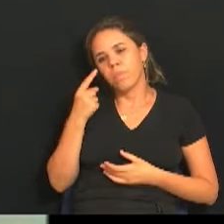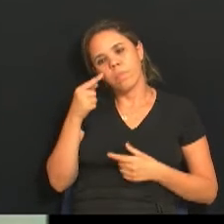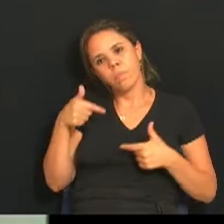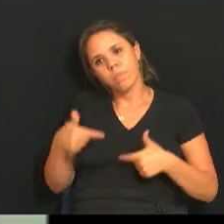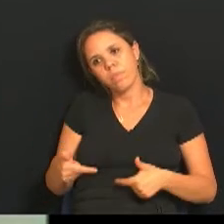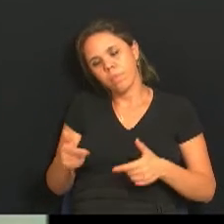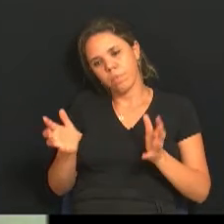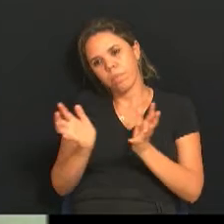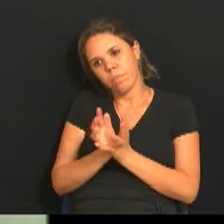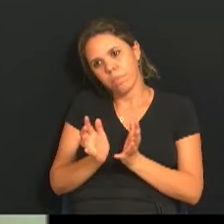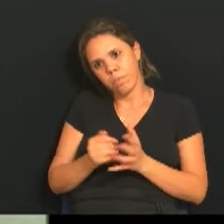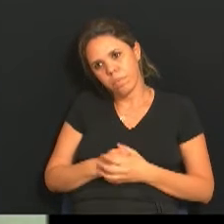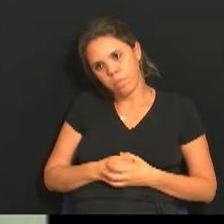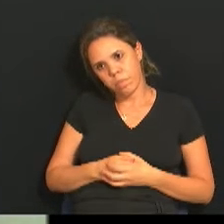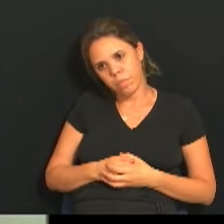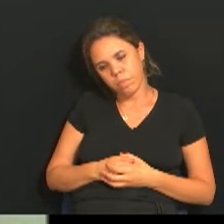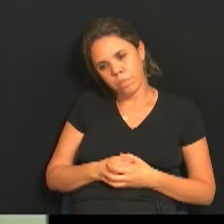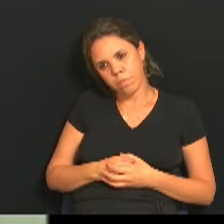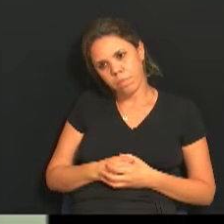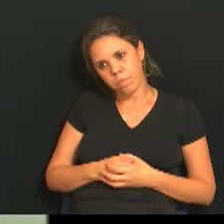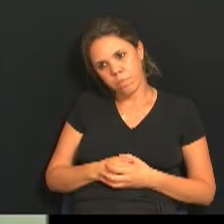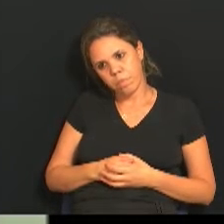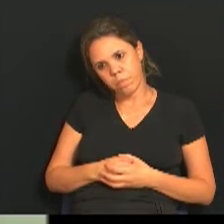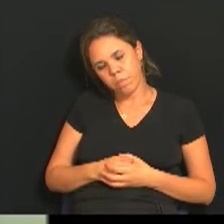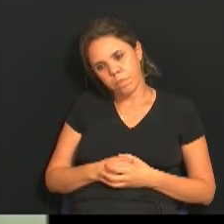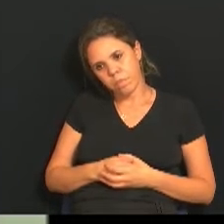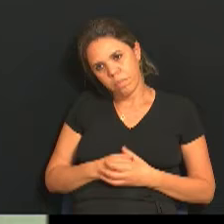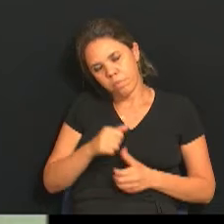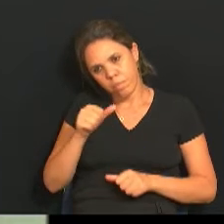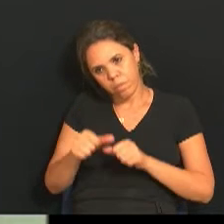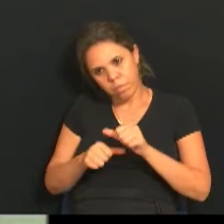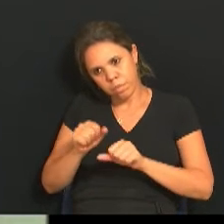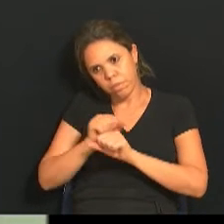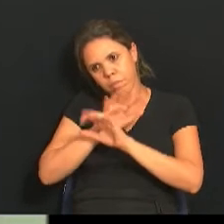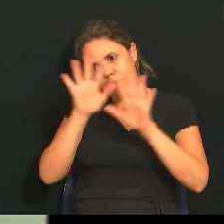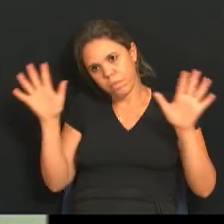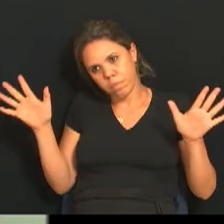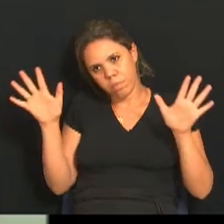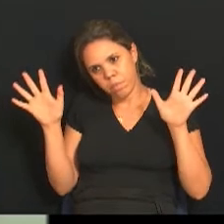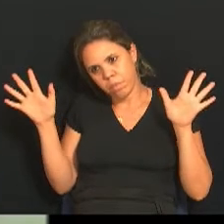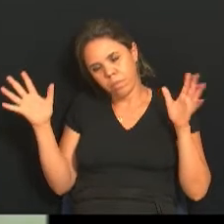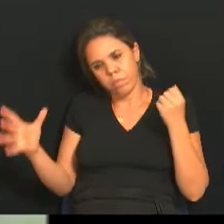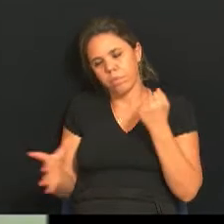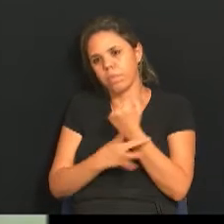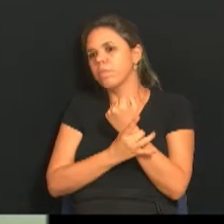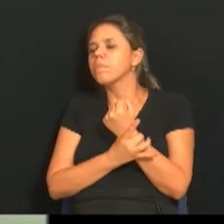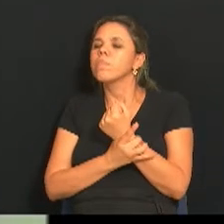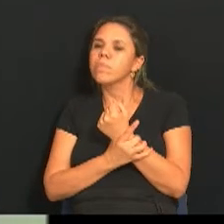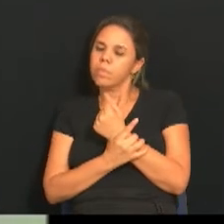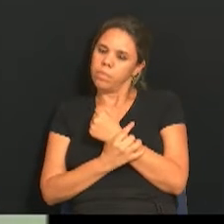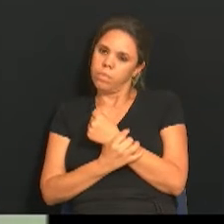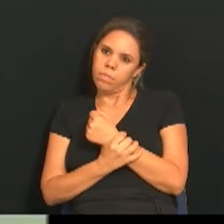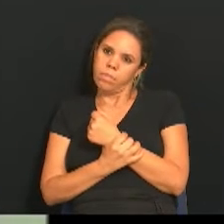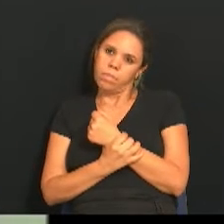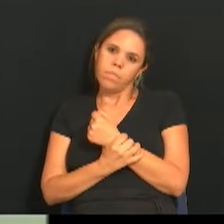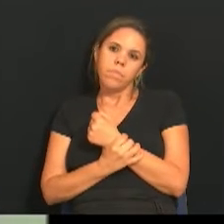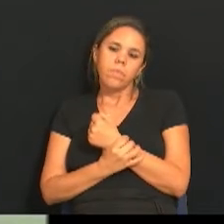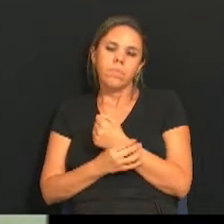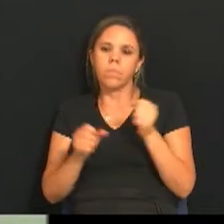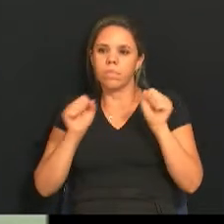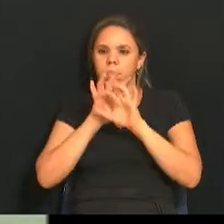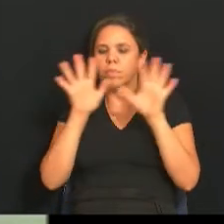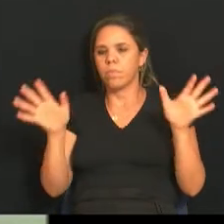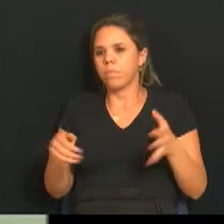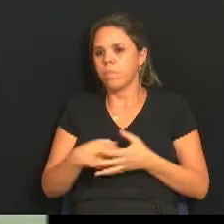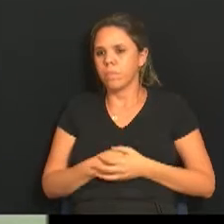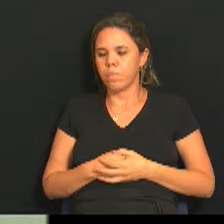comitê e que, de uma certa maneira, impacta claramente na questão da segurança, né? Eu acho que isso tem que ficar muito claro, porque a